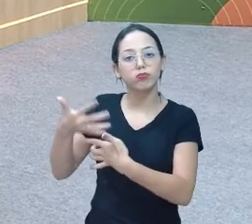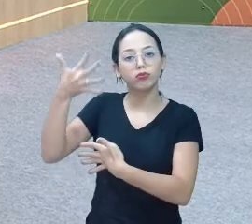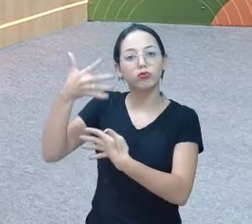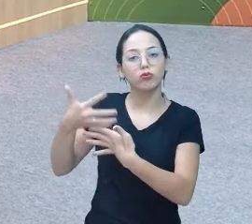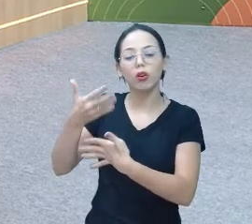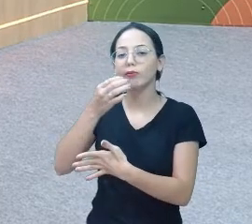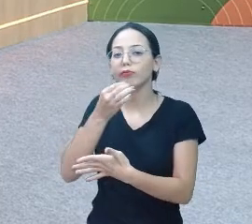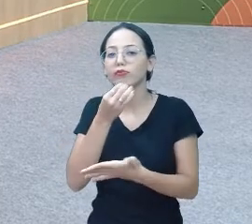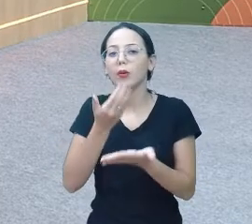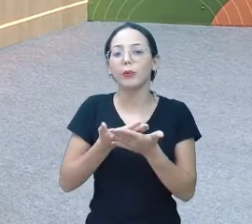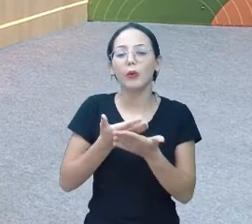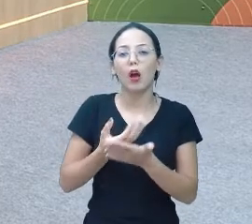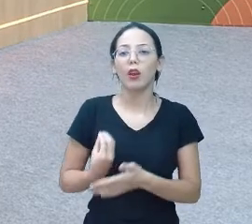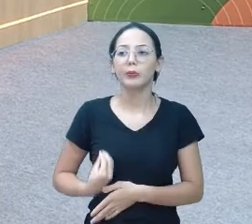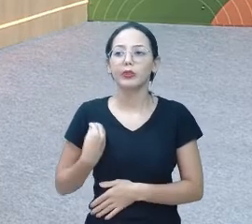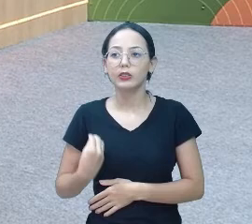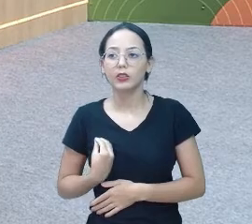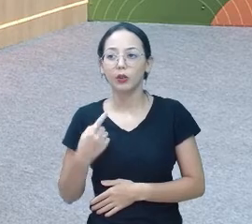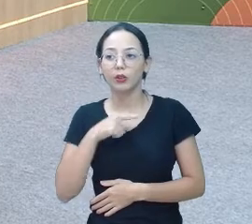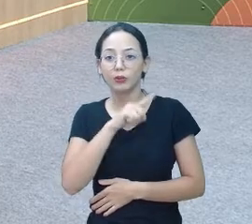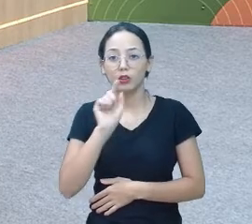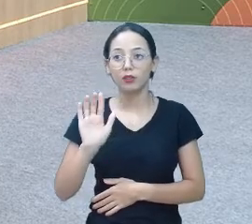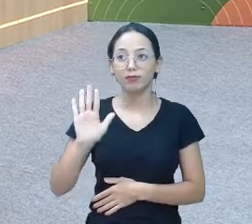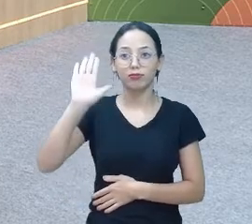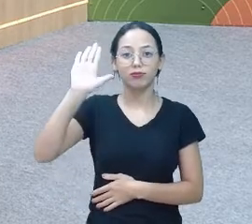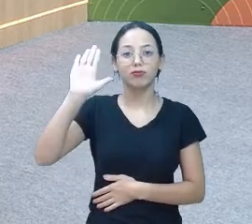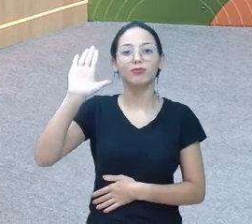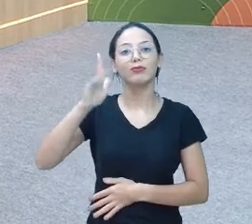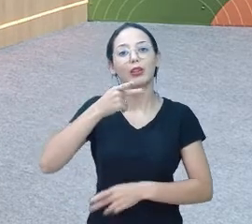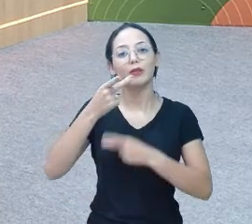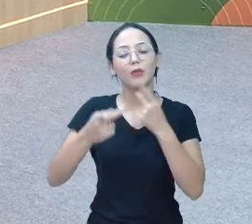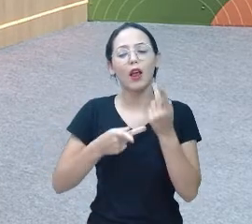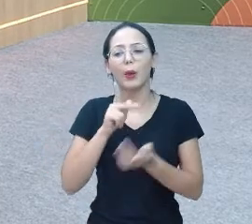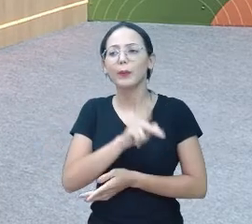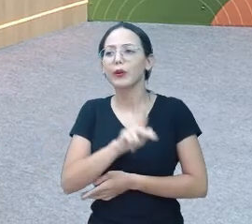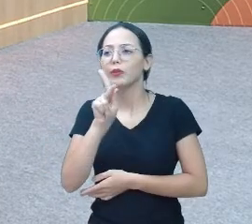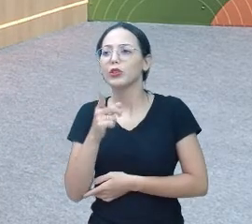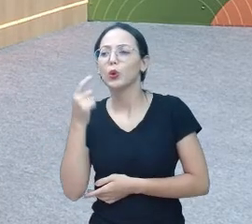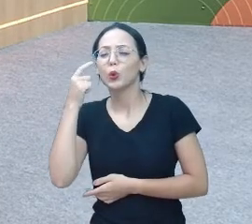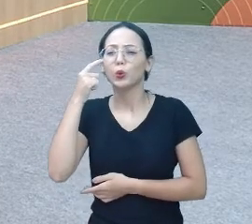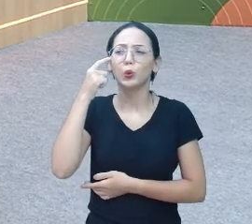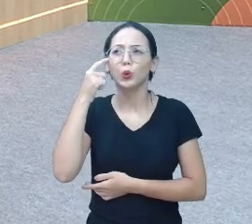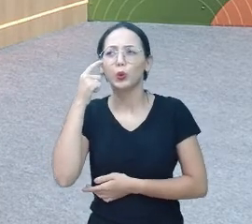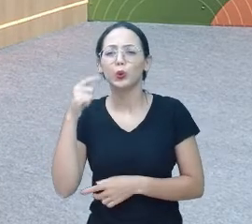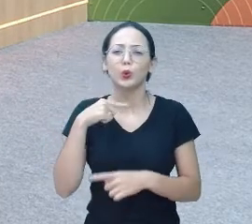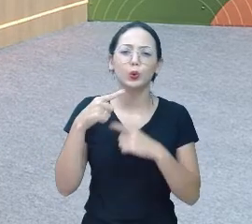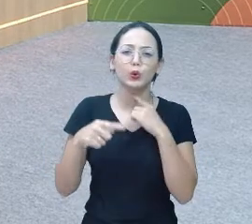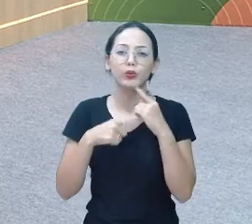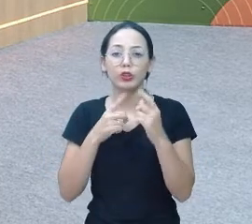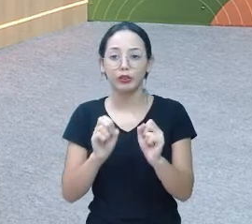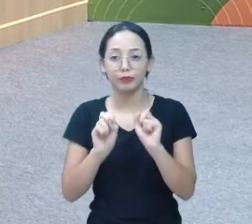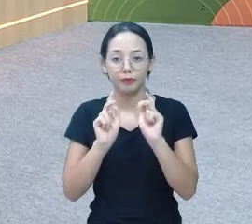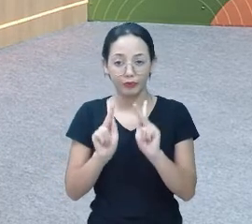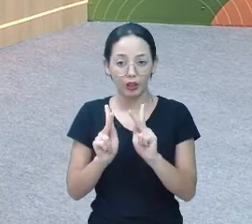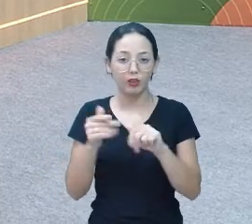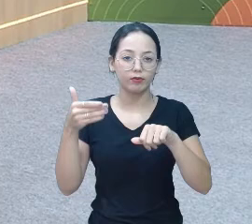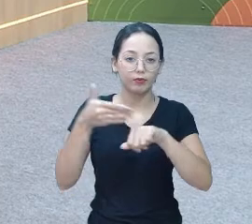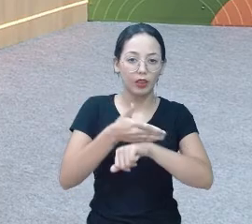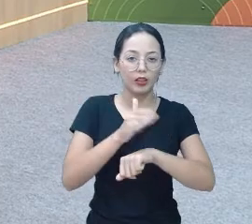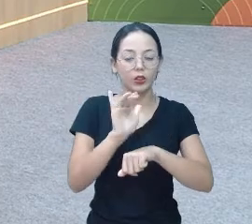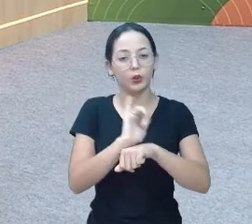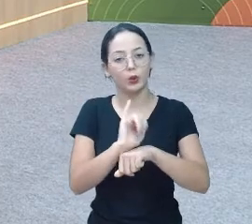fosse numa aula presencial, aquele momento que você levanta o braço e diz, professor, estou com dúvida, tá certo? Então, vai lá no nosso